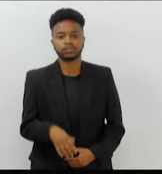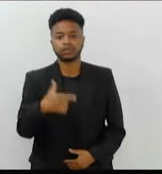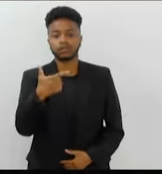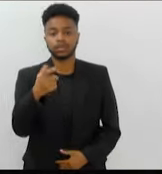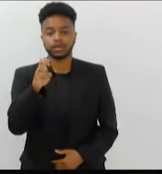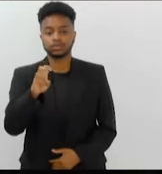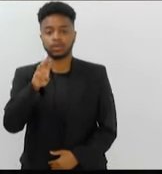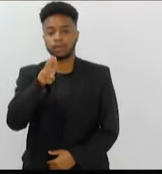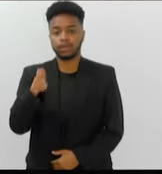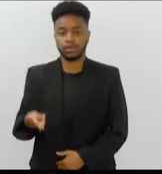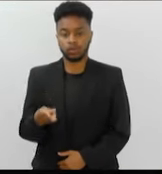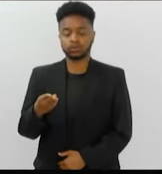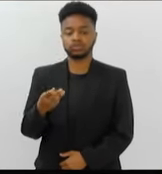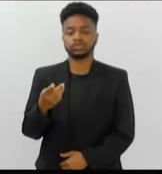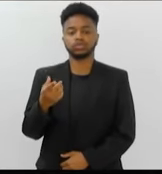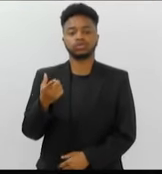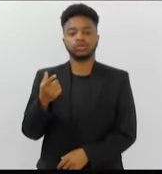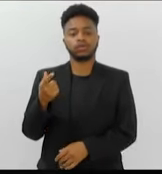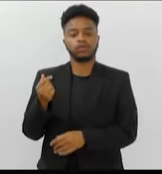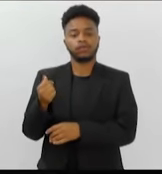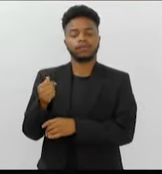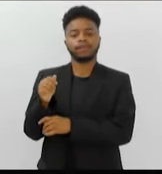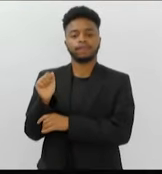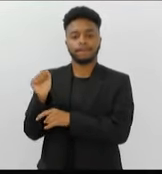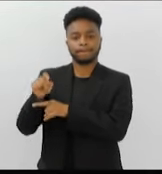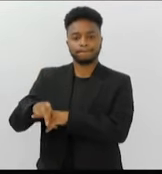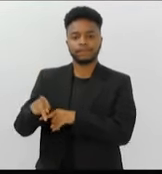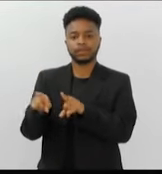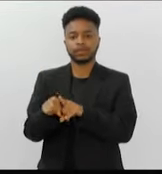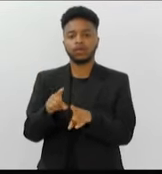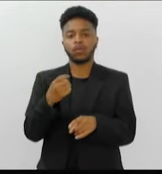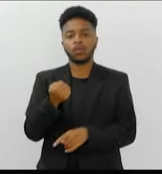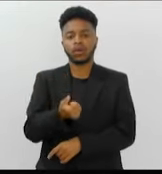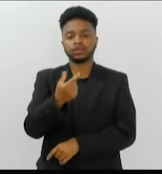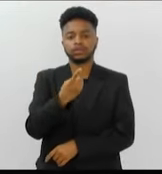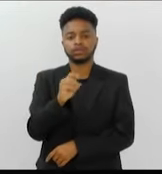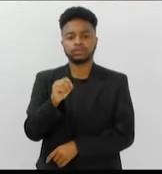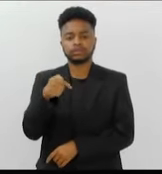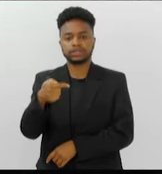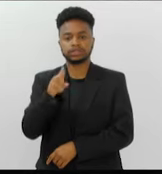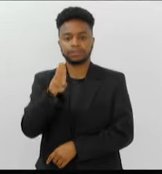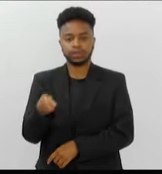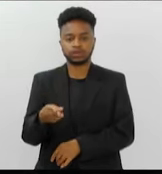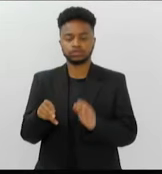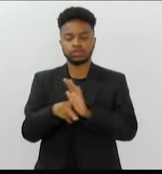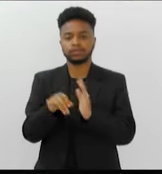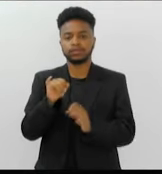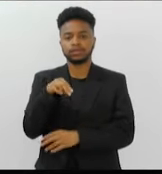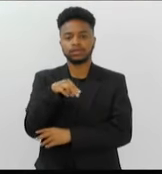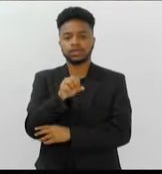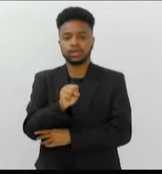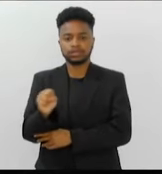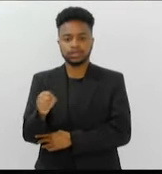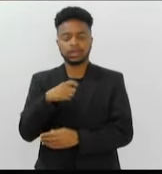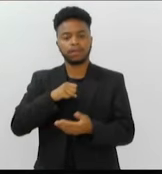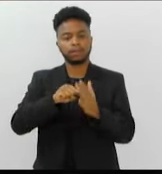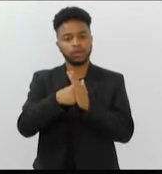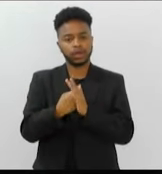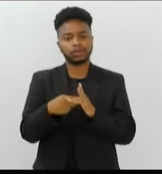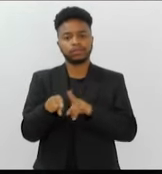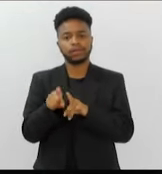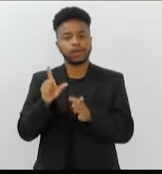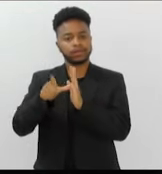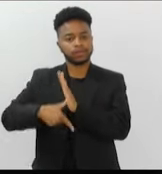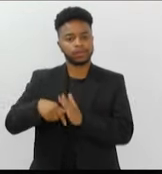garantia e quase 107 milhões de INSS. gerando bloqueios, atraso nos